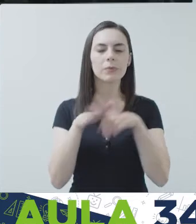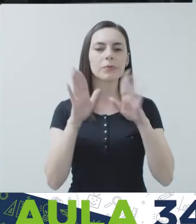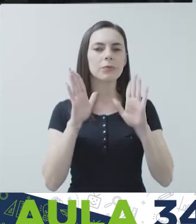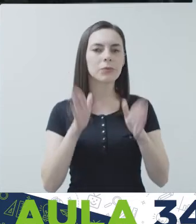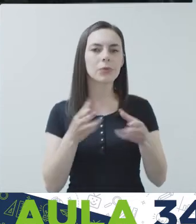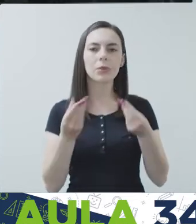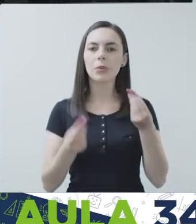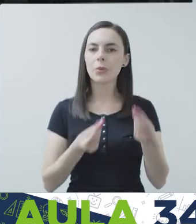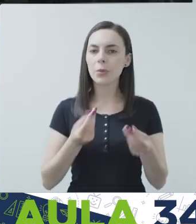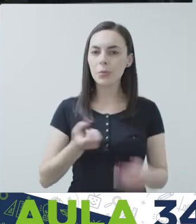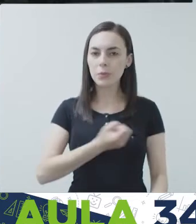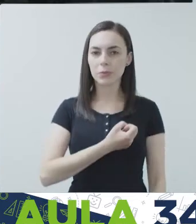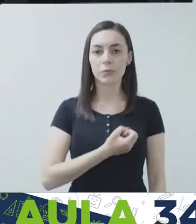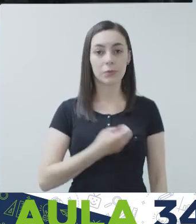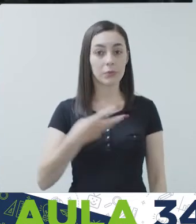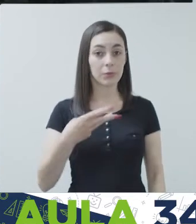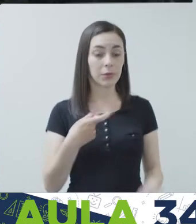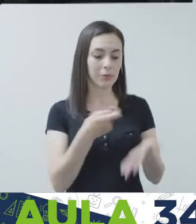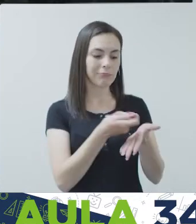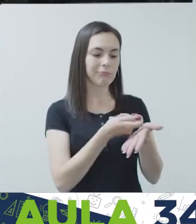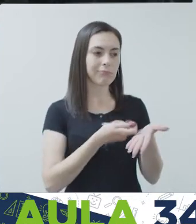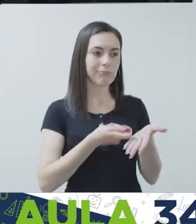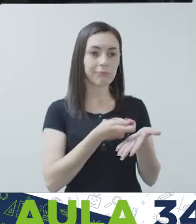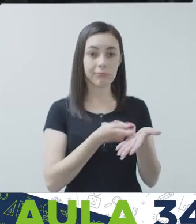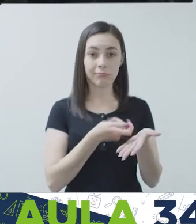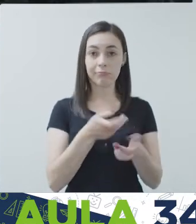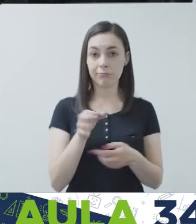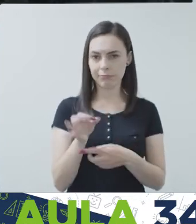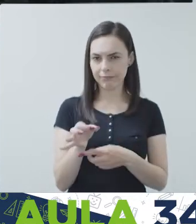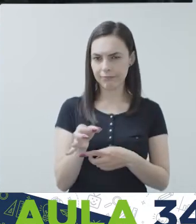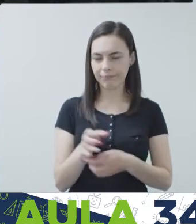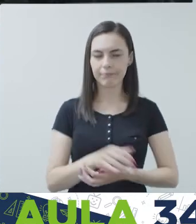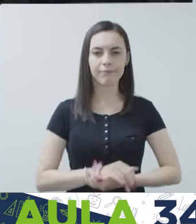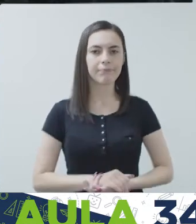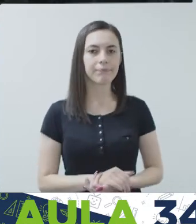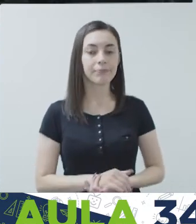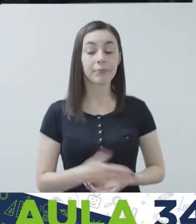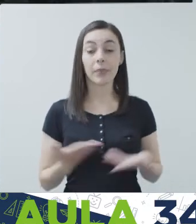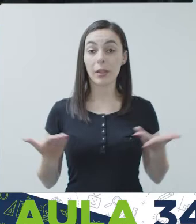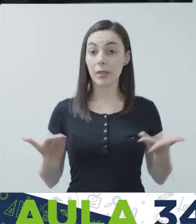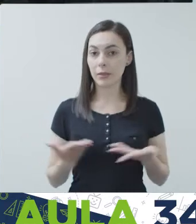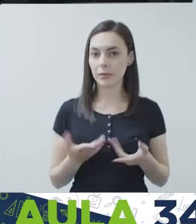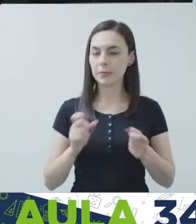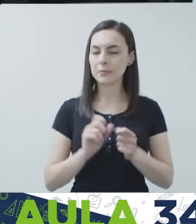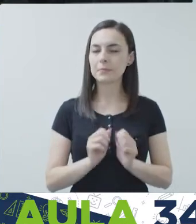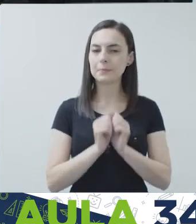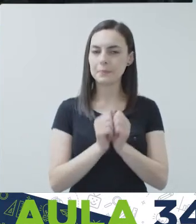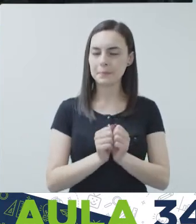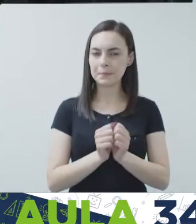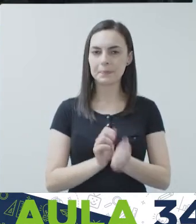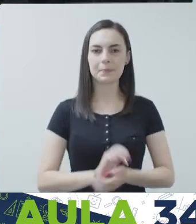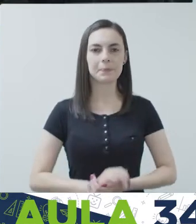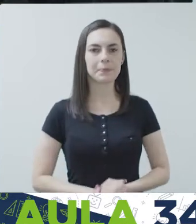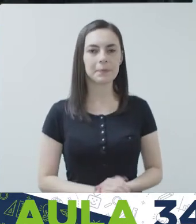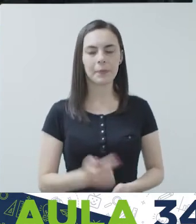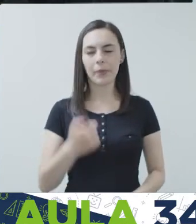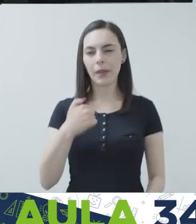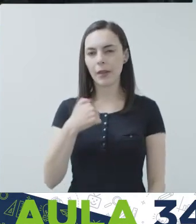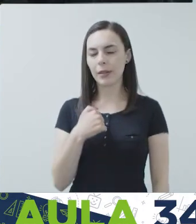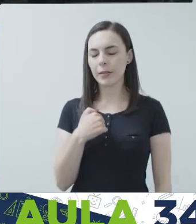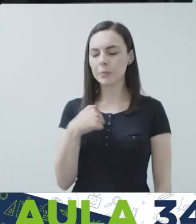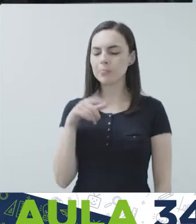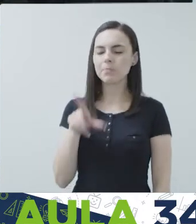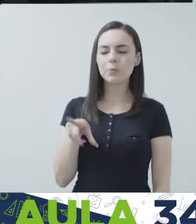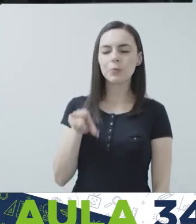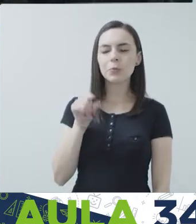sobre o traçado do número 3, não é mesmo? Então agora a gente vai fazer juntos. Eu escolhi